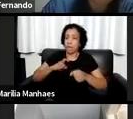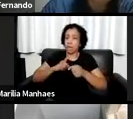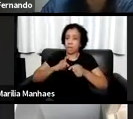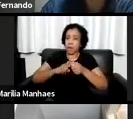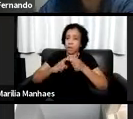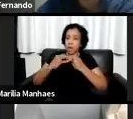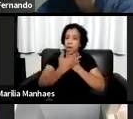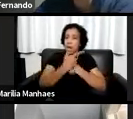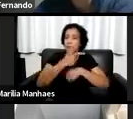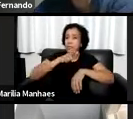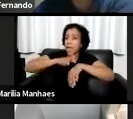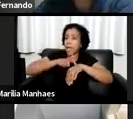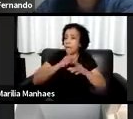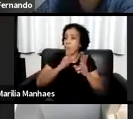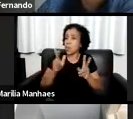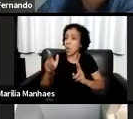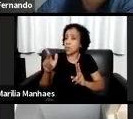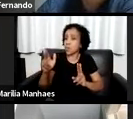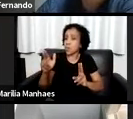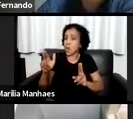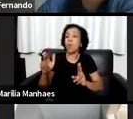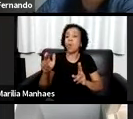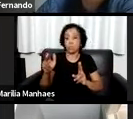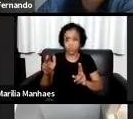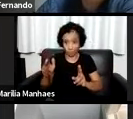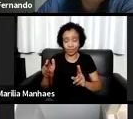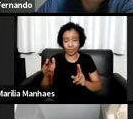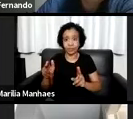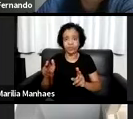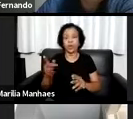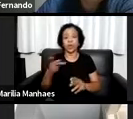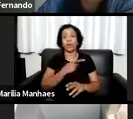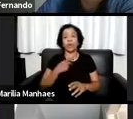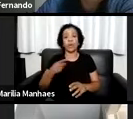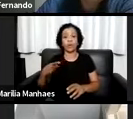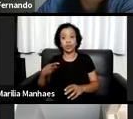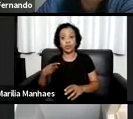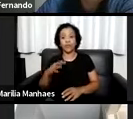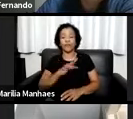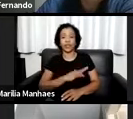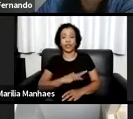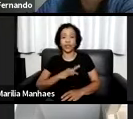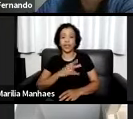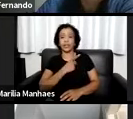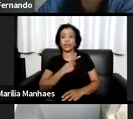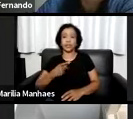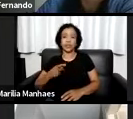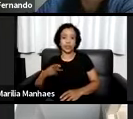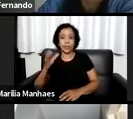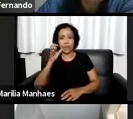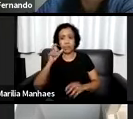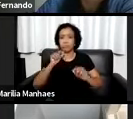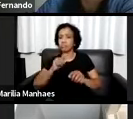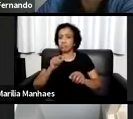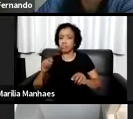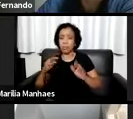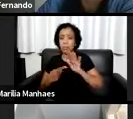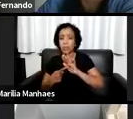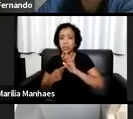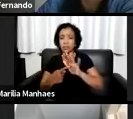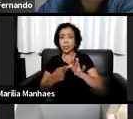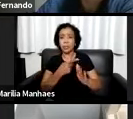aqui, e aquilo que o pastor Brandão e o pastor Samuel nos apresentaram, eu ouço dizer, foi apenas